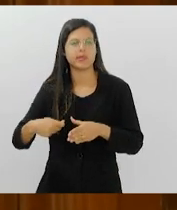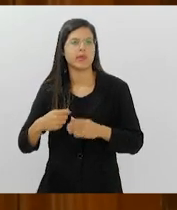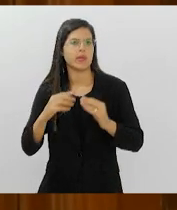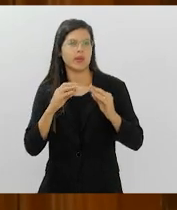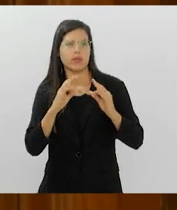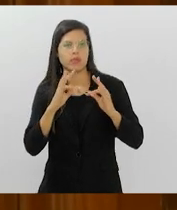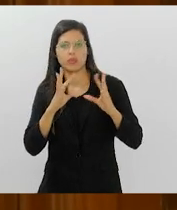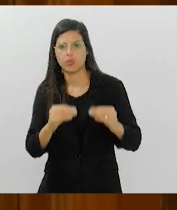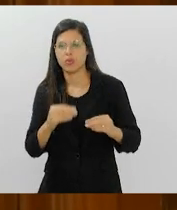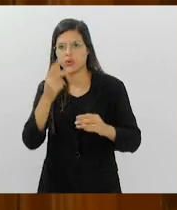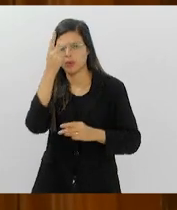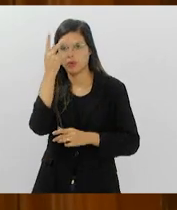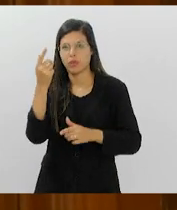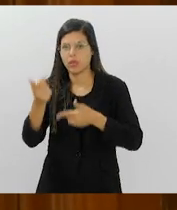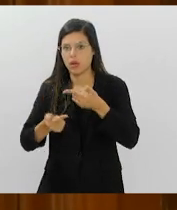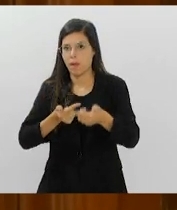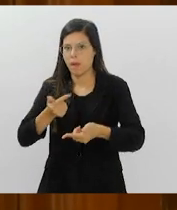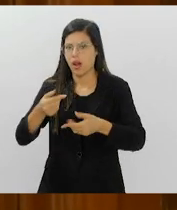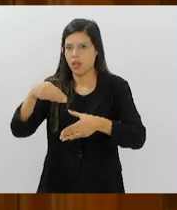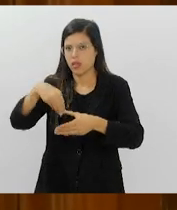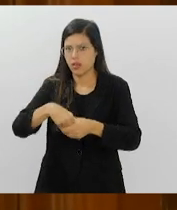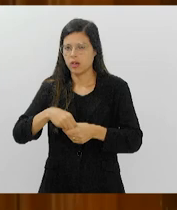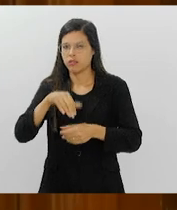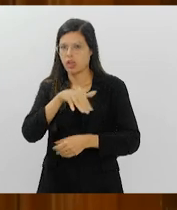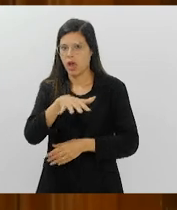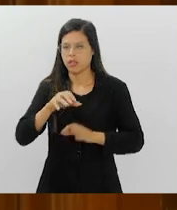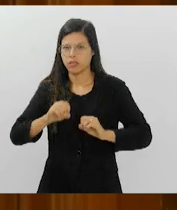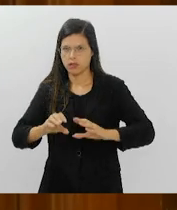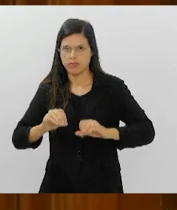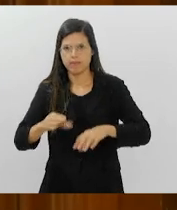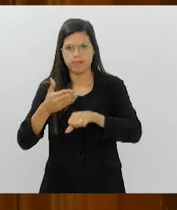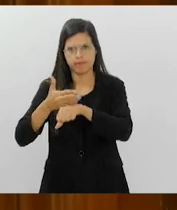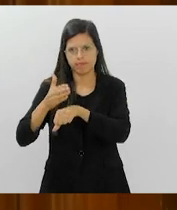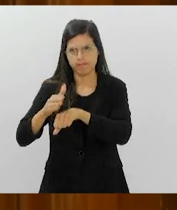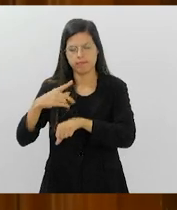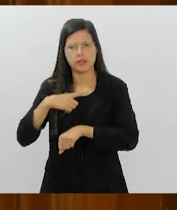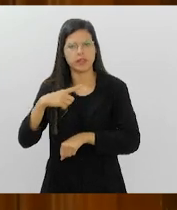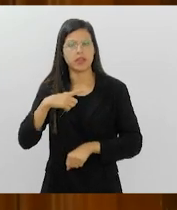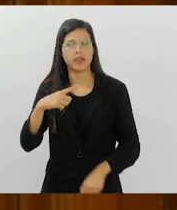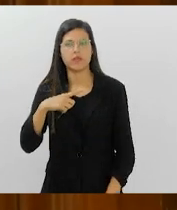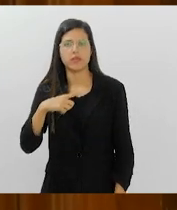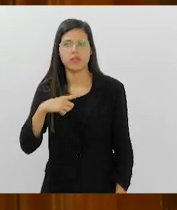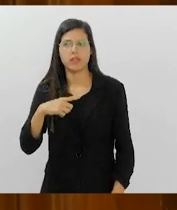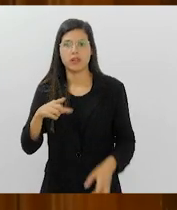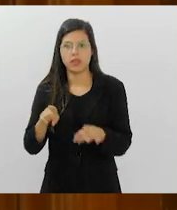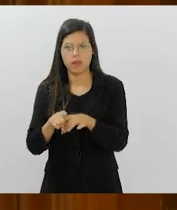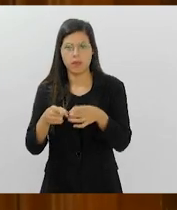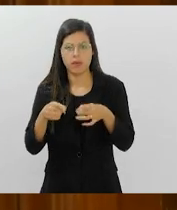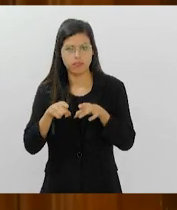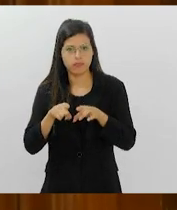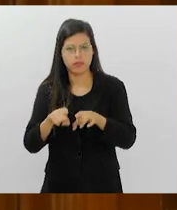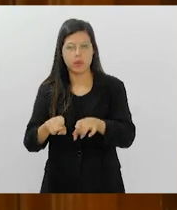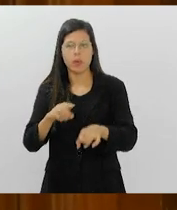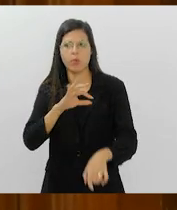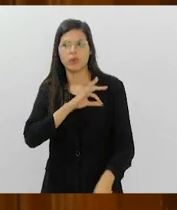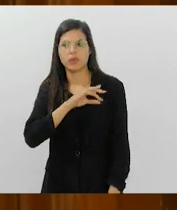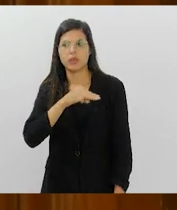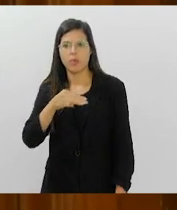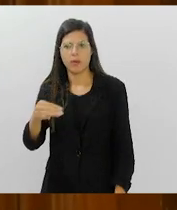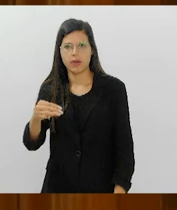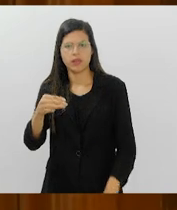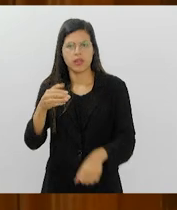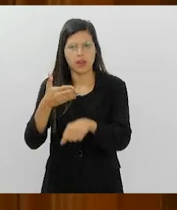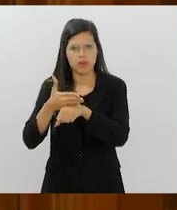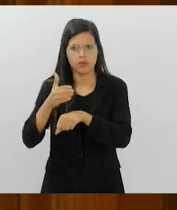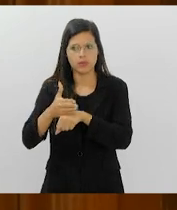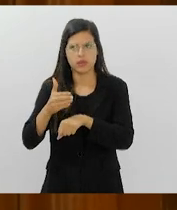que trabalham no ambiente de ensino passaram por essa capacitação. Ao mesmo tempo, os nossos policiais militares também foram capacitados. A gente tem